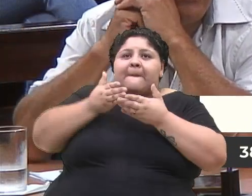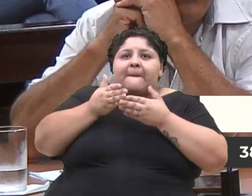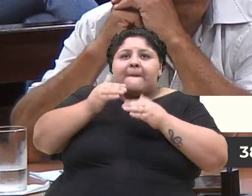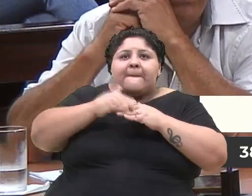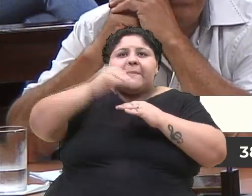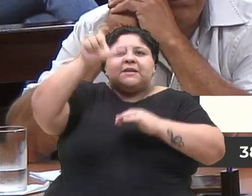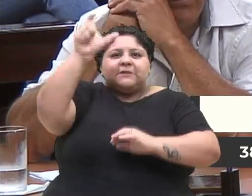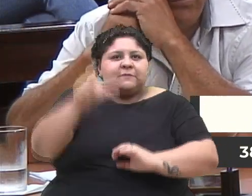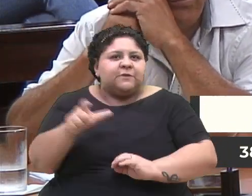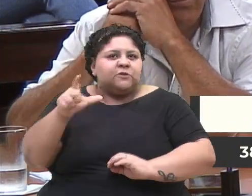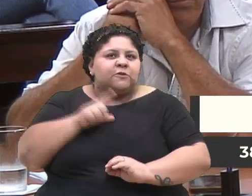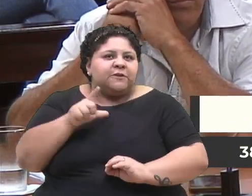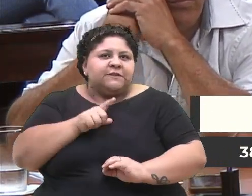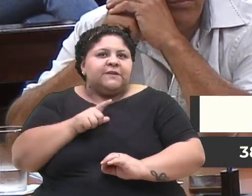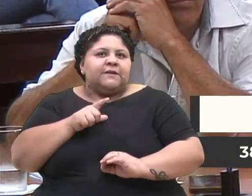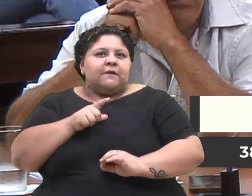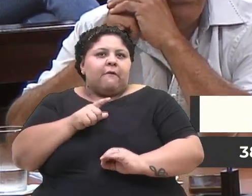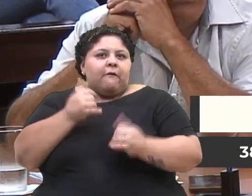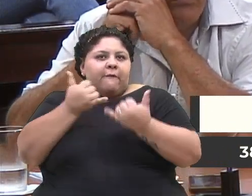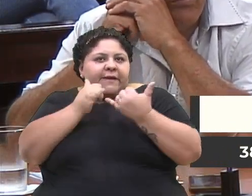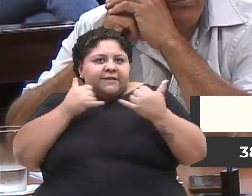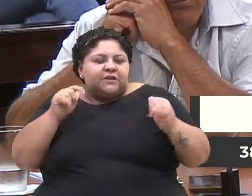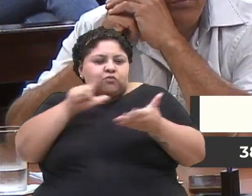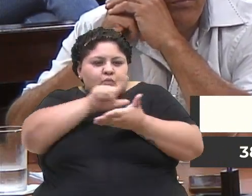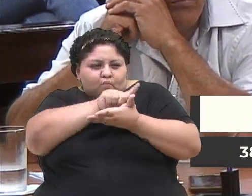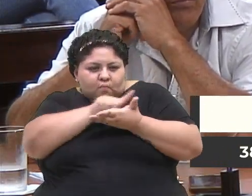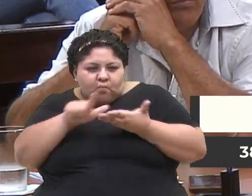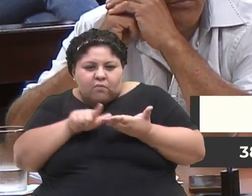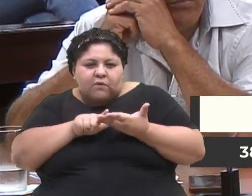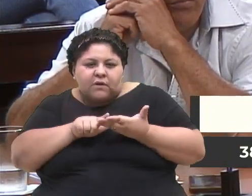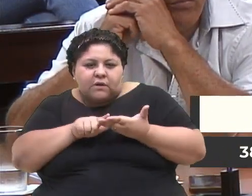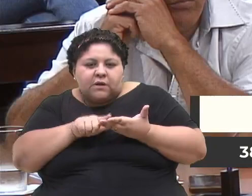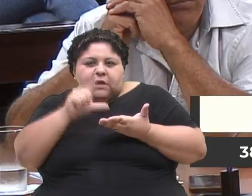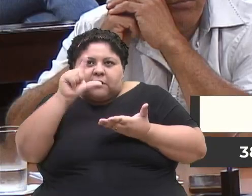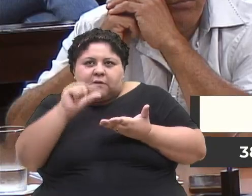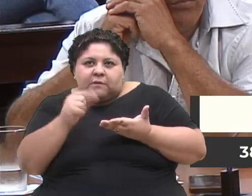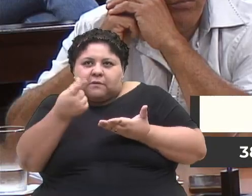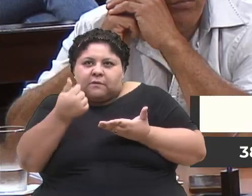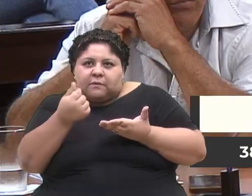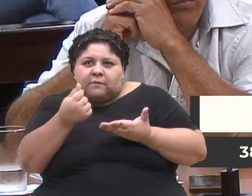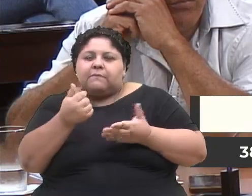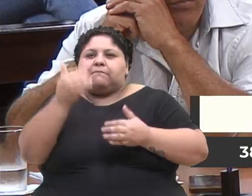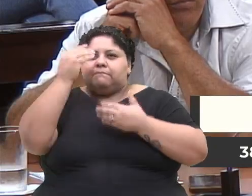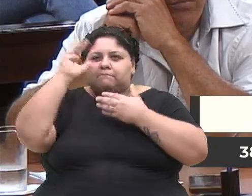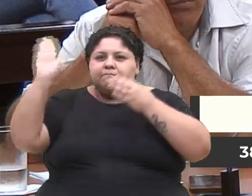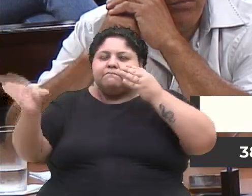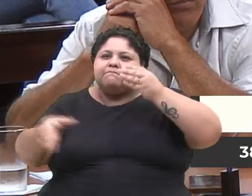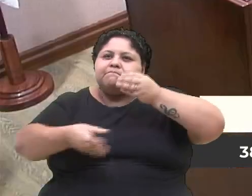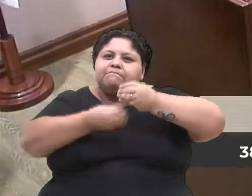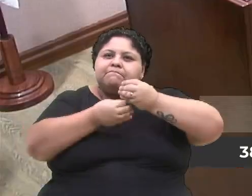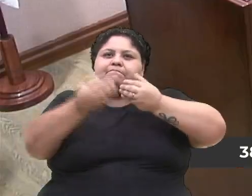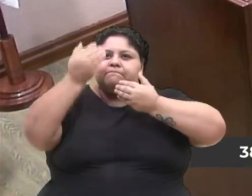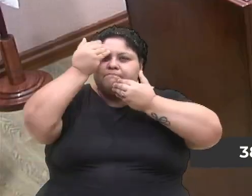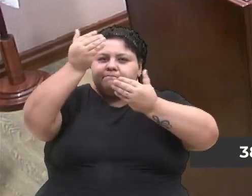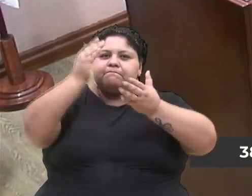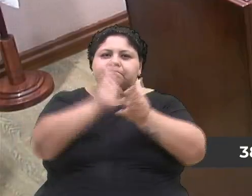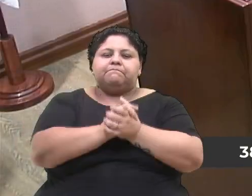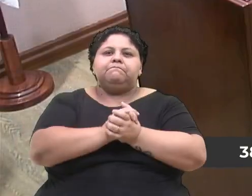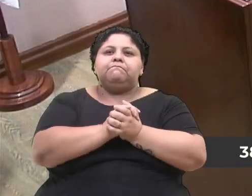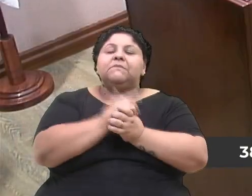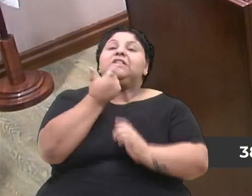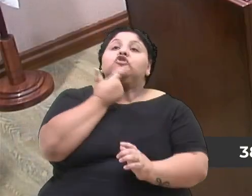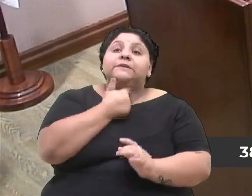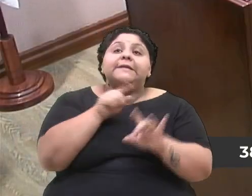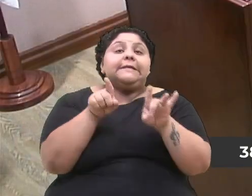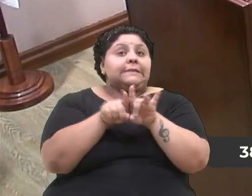uma energia limpa e que é uma energia que possa se tornar barata, acessível. Sua parte, vereador. Obrigado, vereador Rafael. Eu gostaria